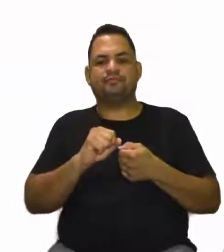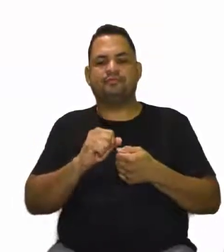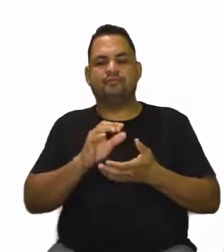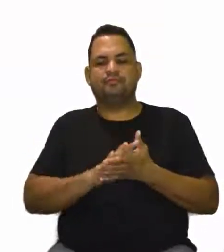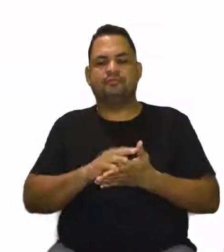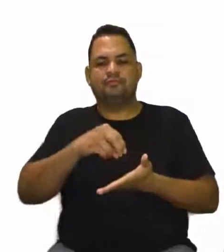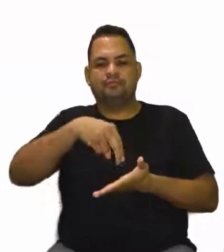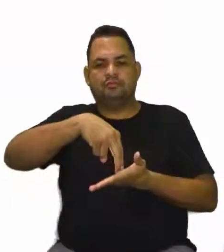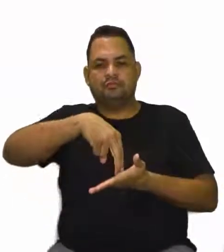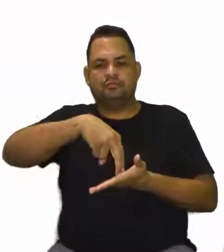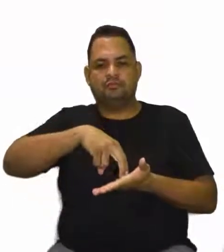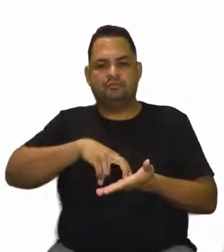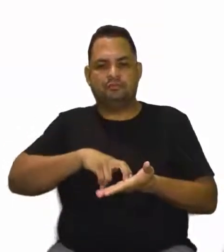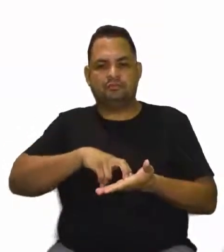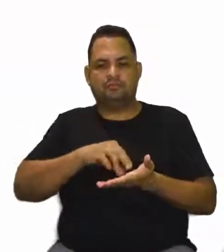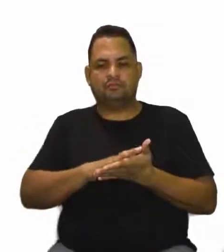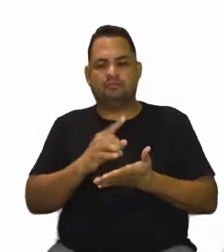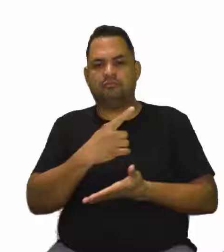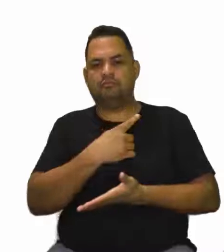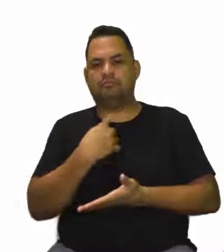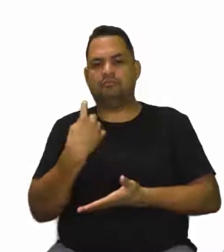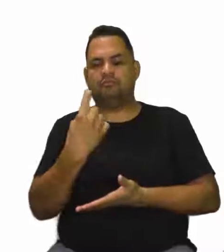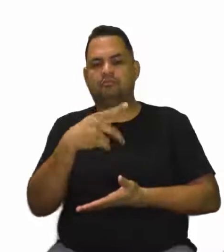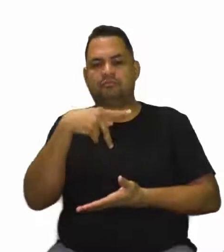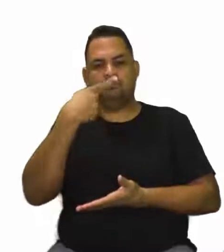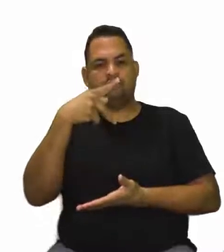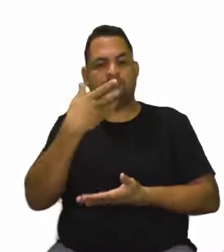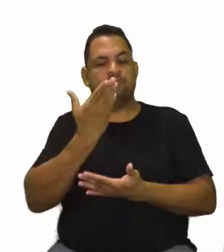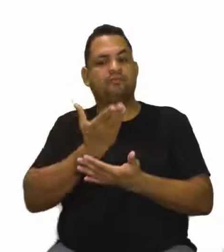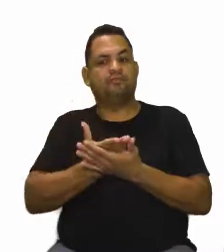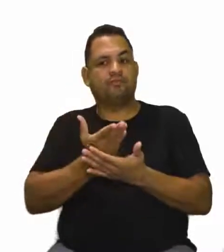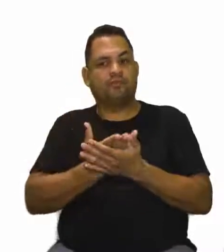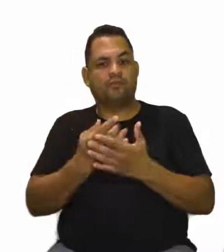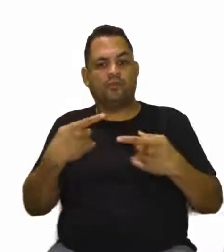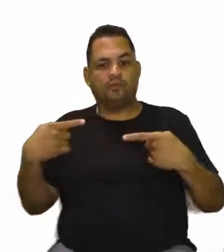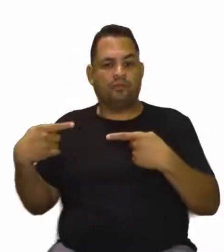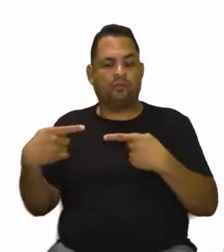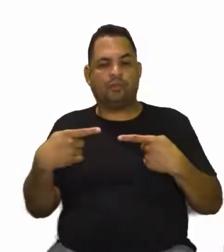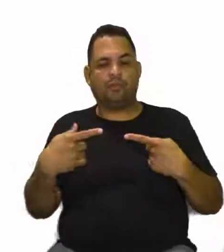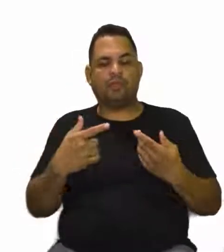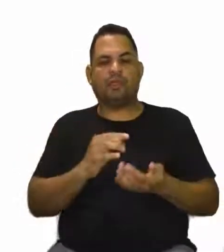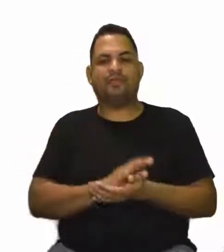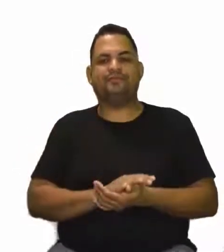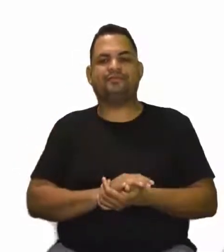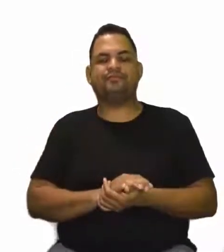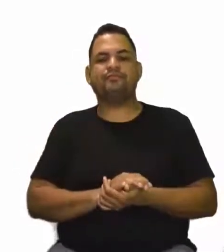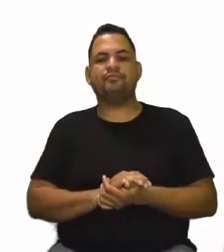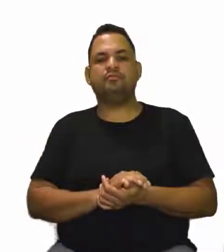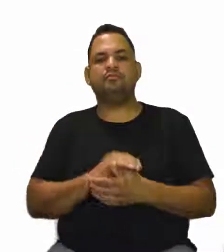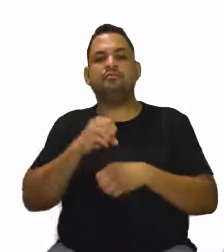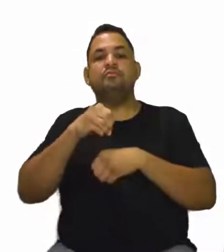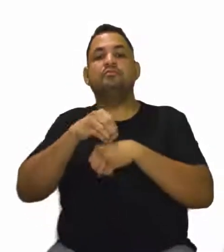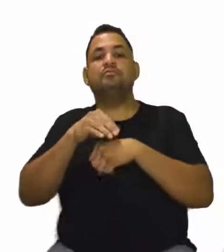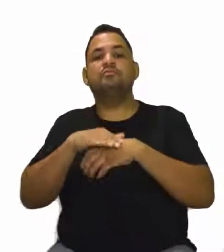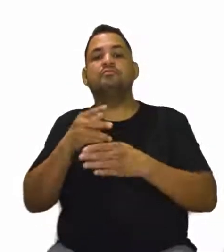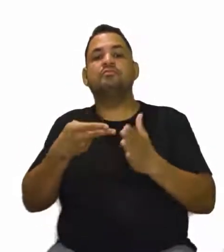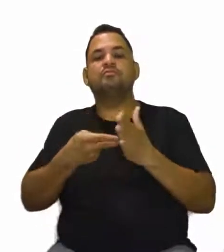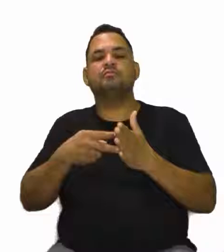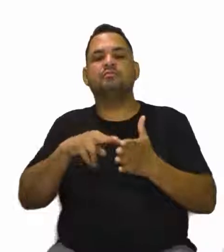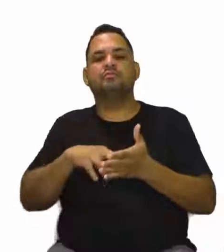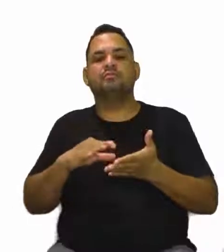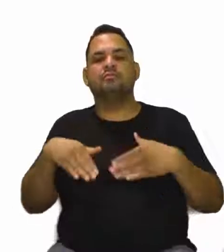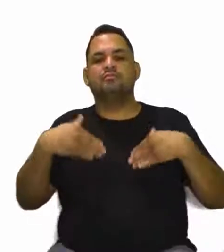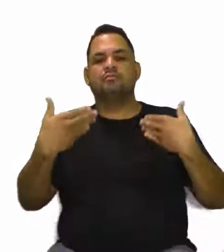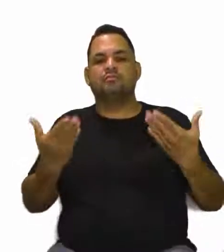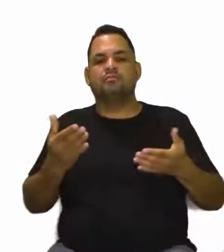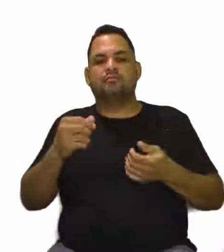exercício de agachamento, que nós falamos muito na aula em relação ao agachamento, e a dica significa o quê?